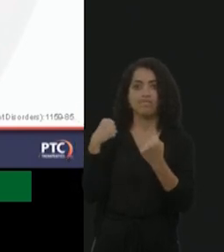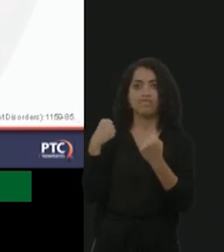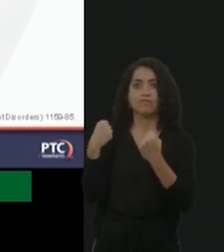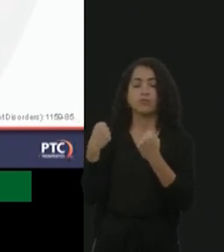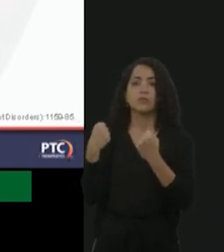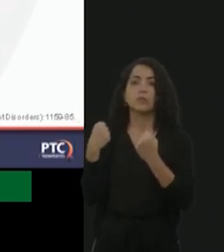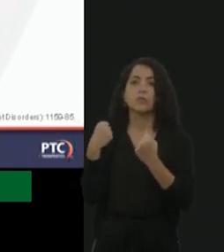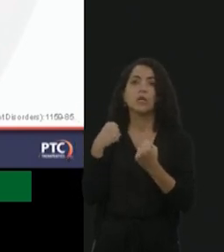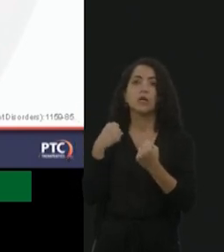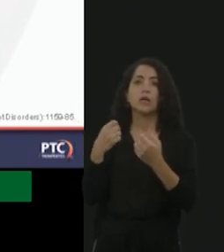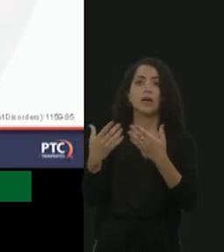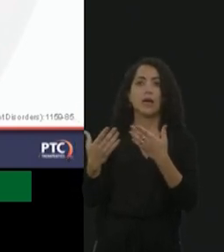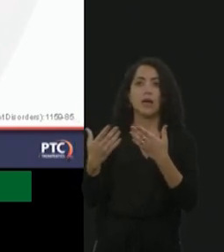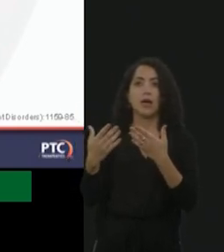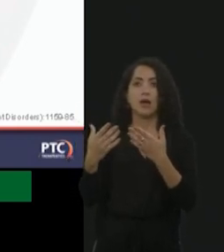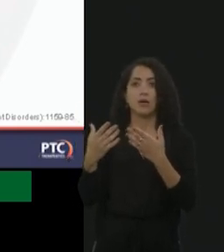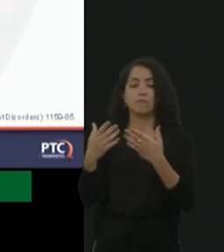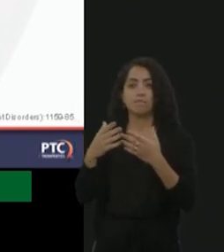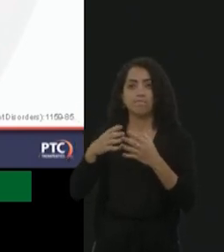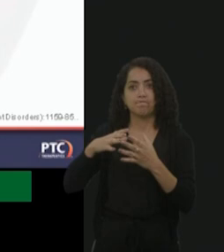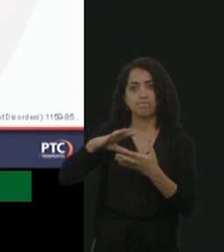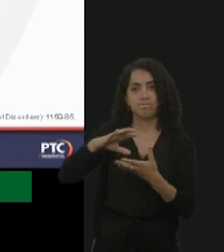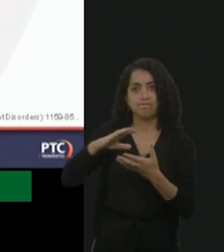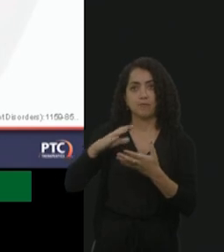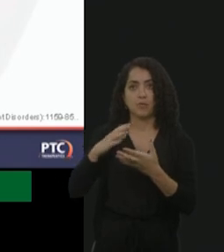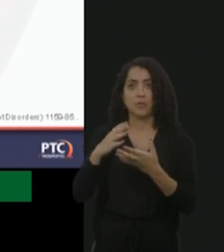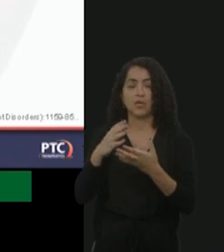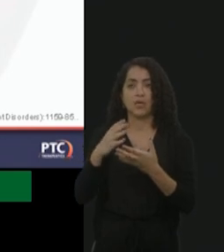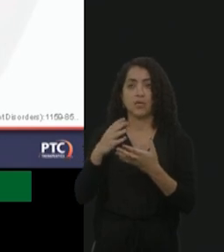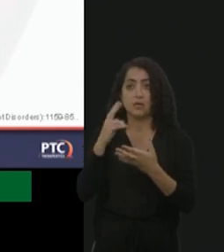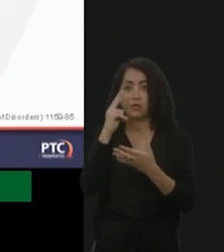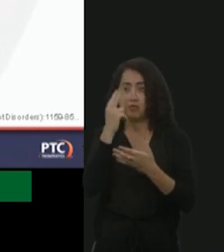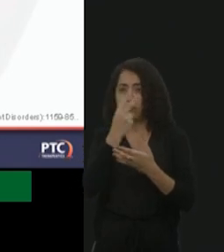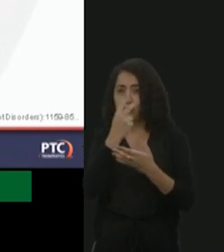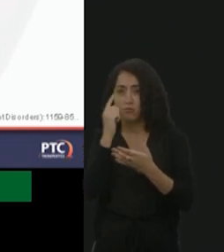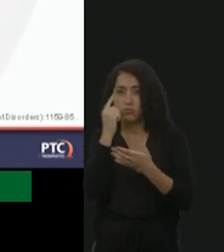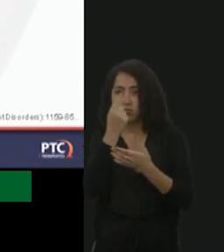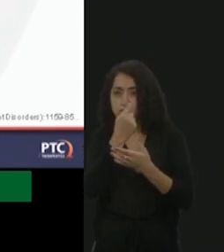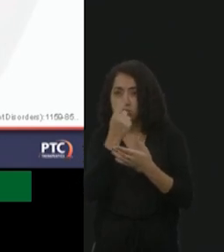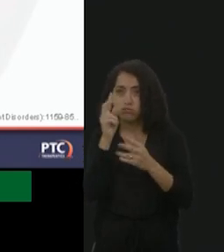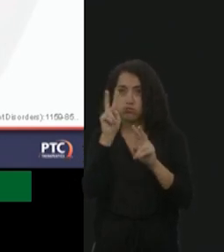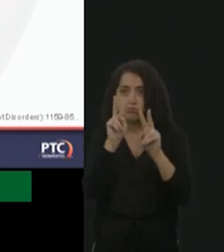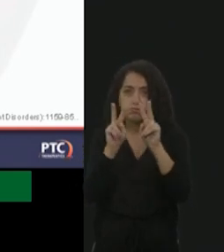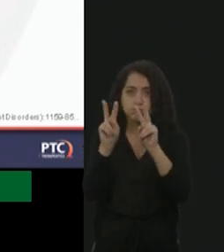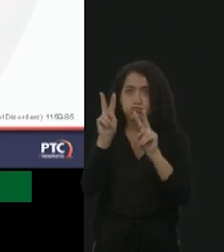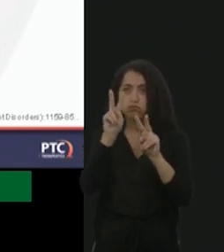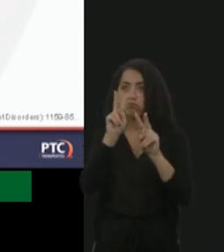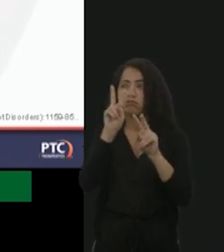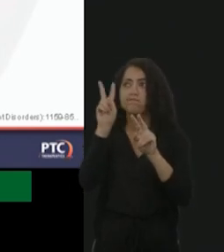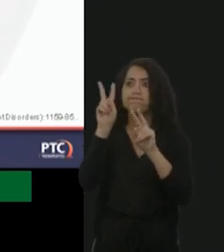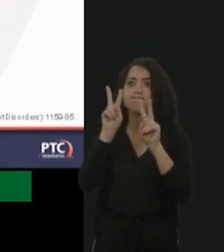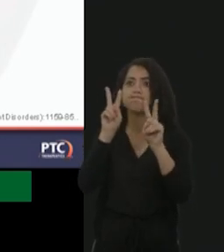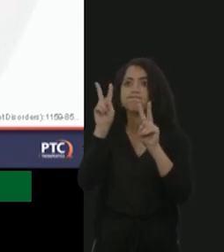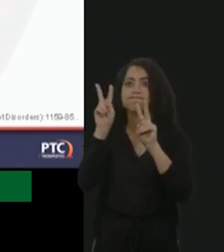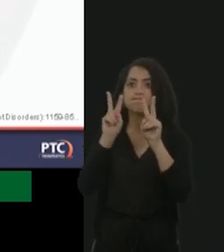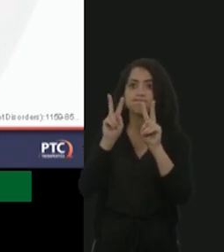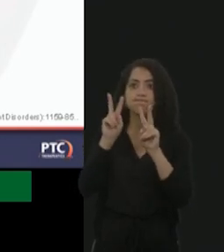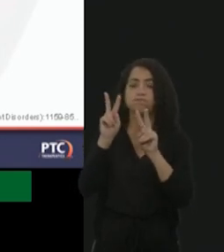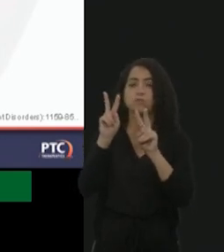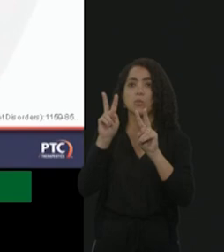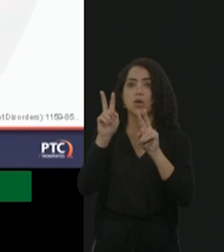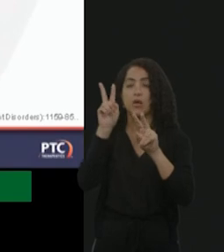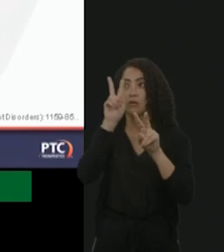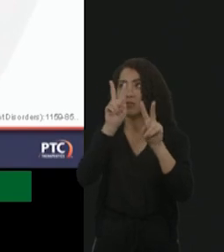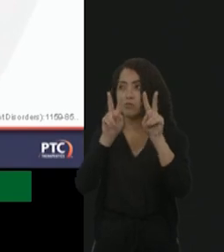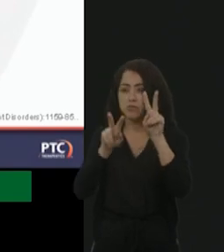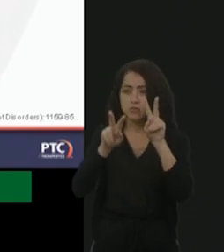tempo e aí leva a posturas de torção. Da mesma maneira, os olhos. Aquela crise oculógera nada mais é que uma distonia da musculatura dos olhos. Então, desvia o olhar